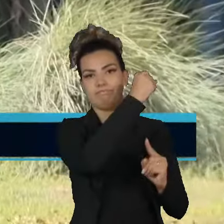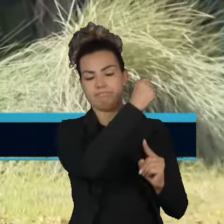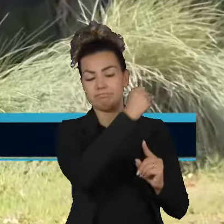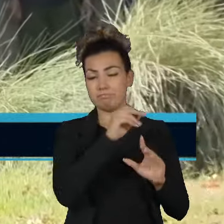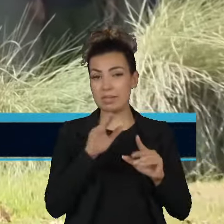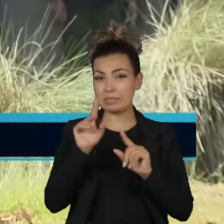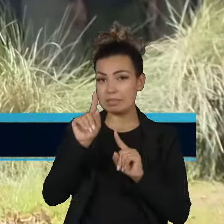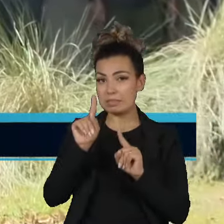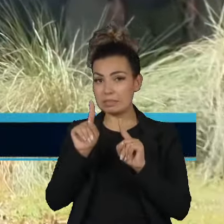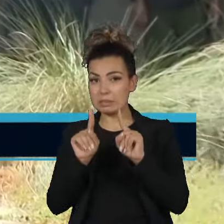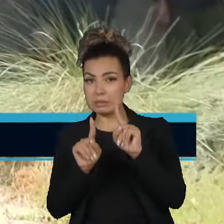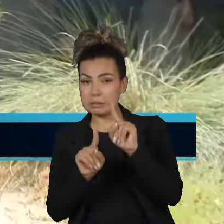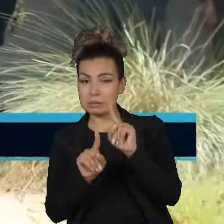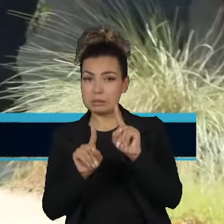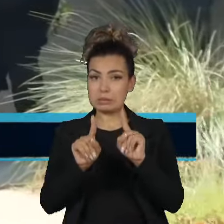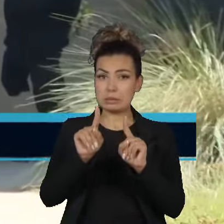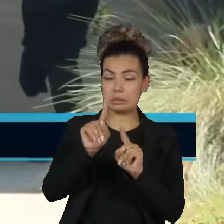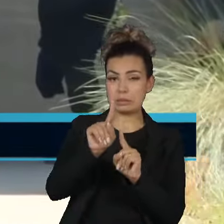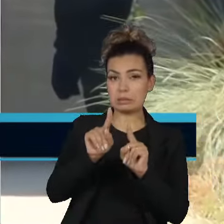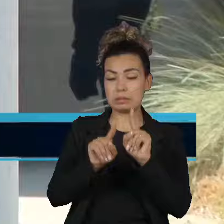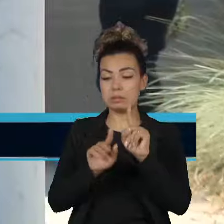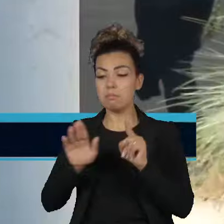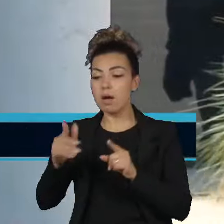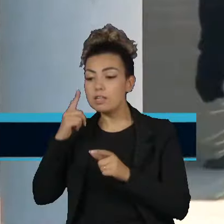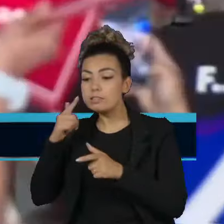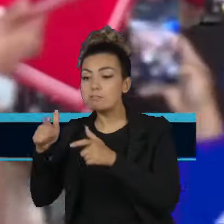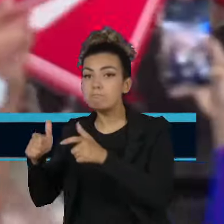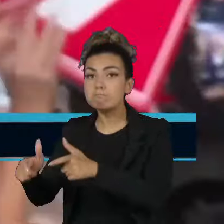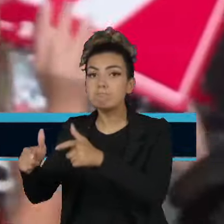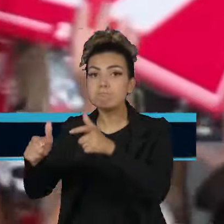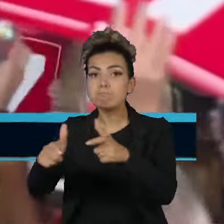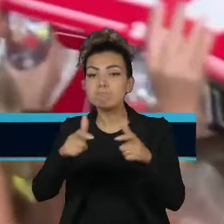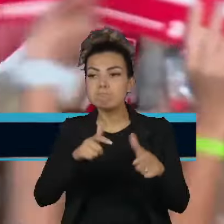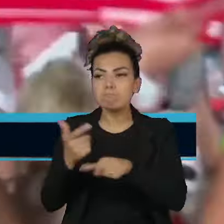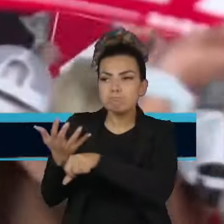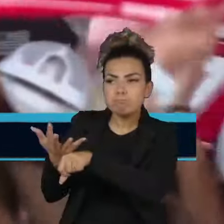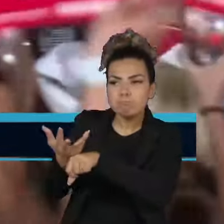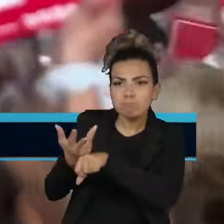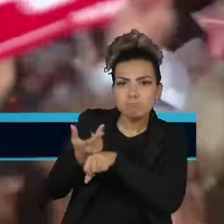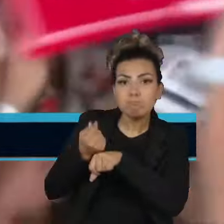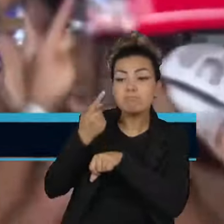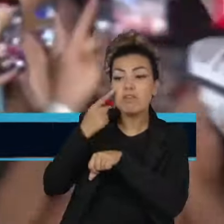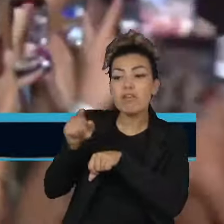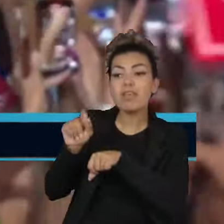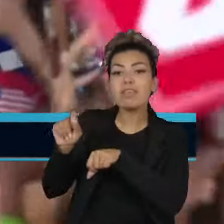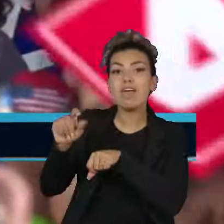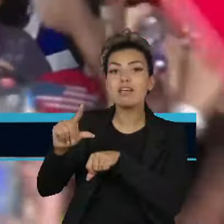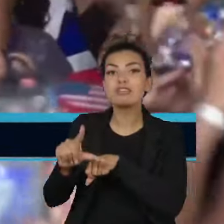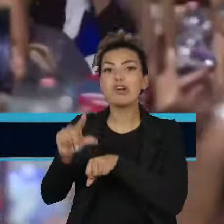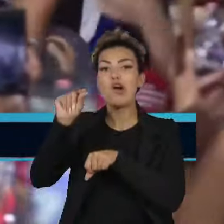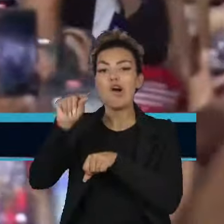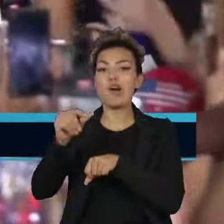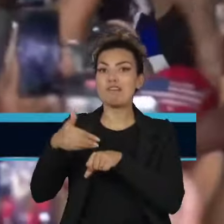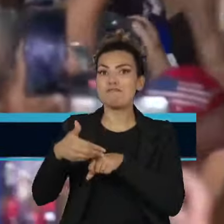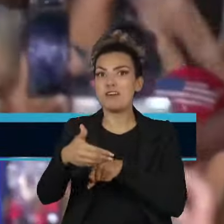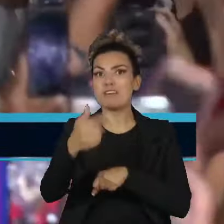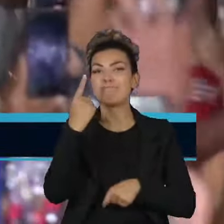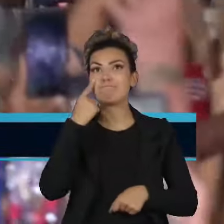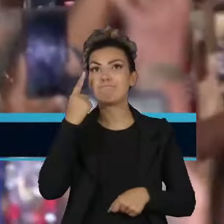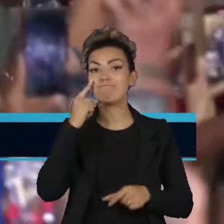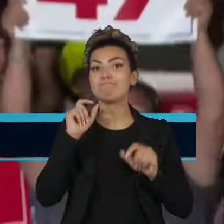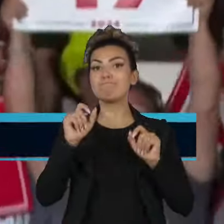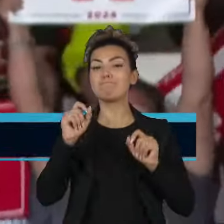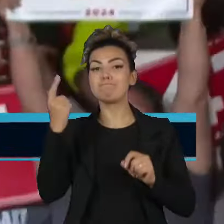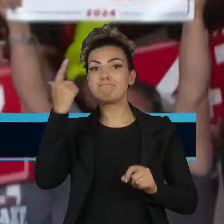vitórias nos chamados estados pêndulos são decisivas por isso trump cumpriu agenda de campanha em um desses